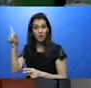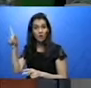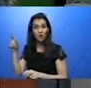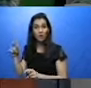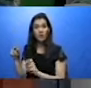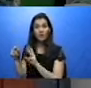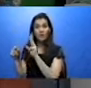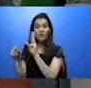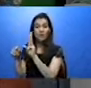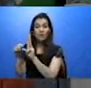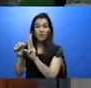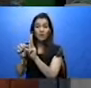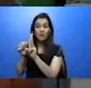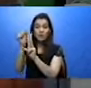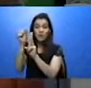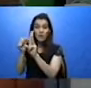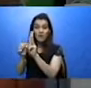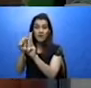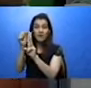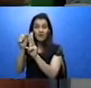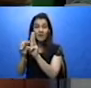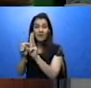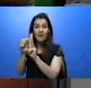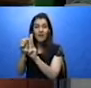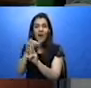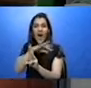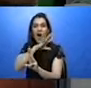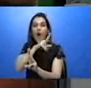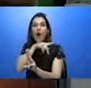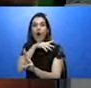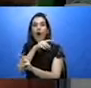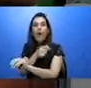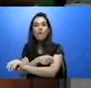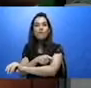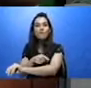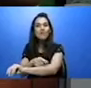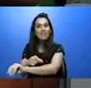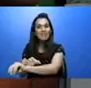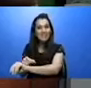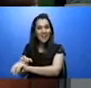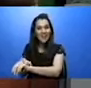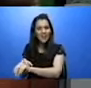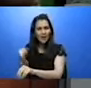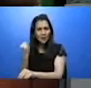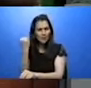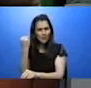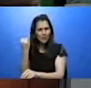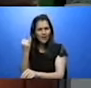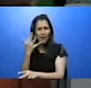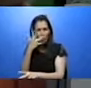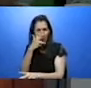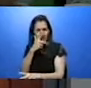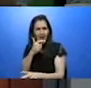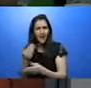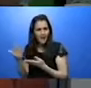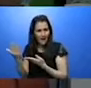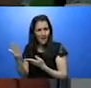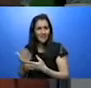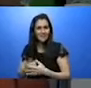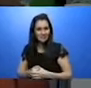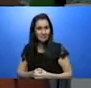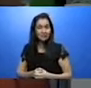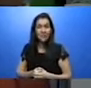onça pintada. Olha, cada animal tem a sua beleza, né? E a sua importância na natureza.